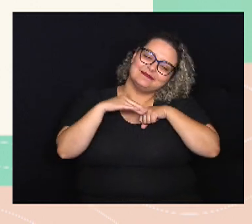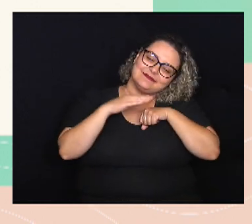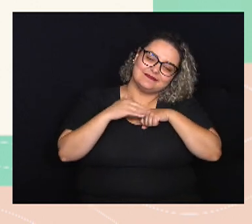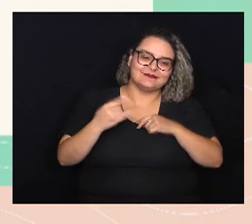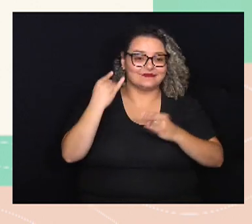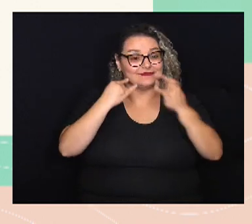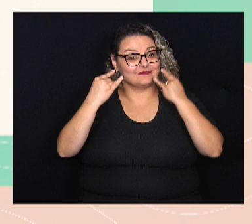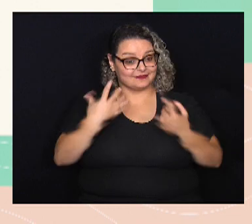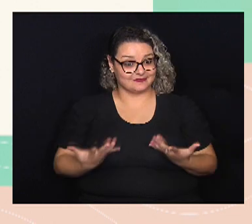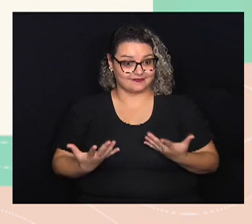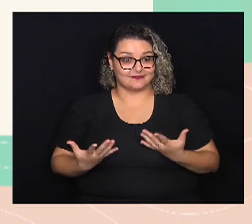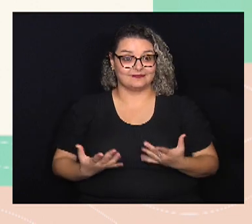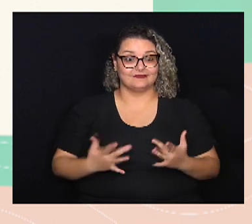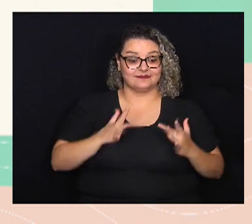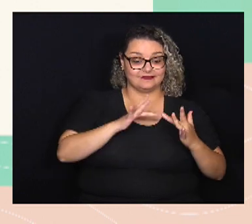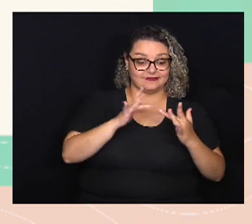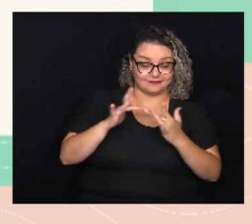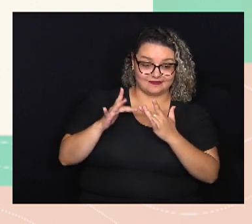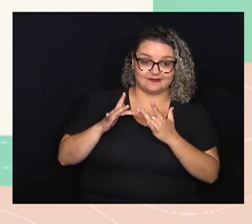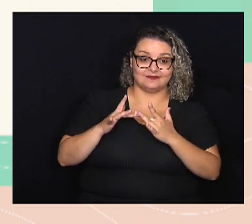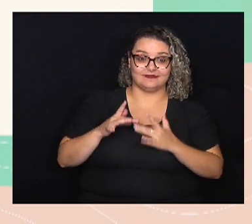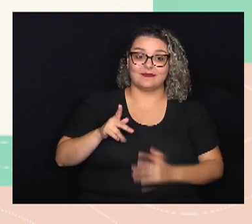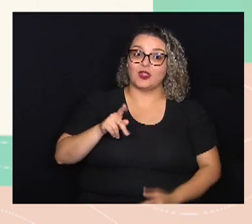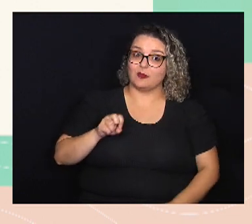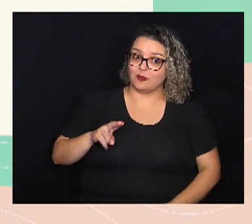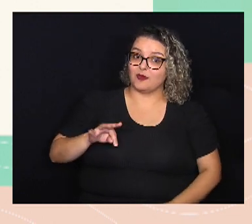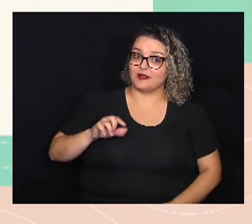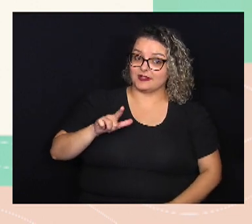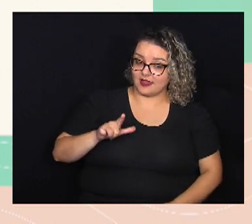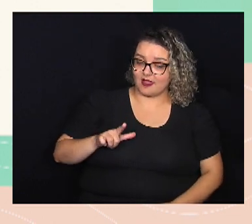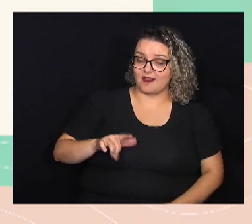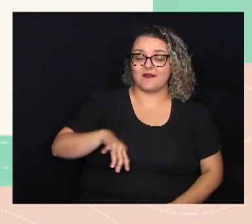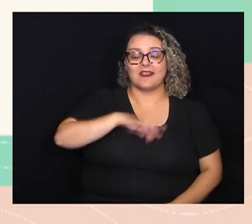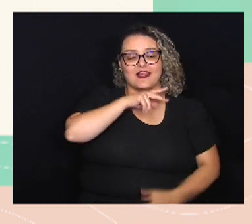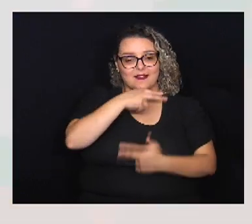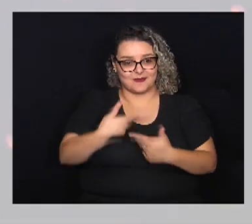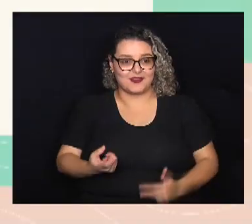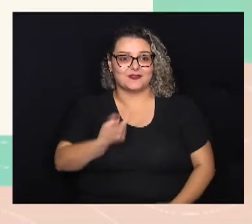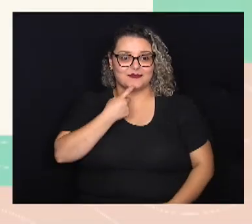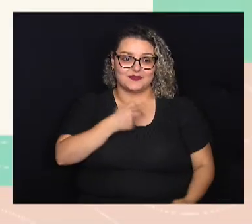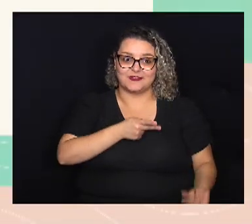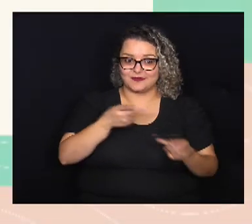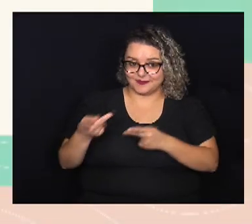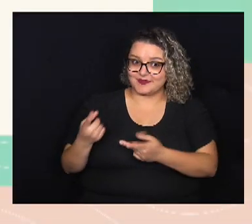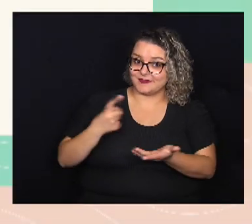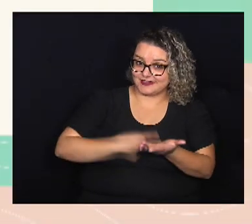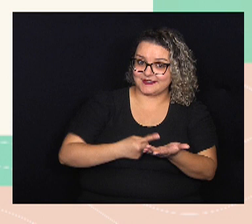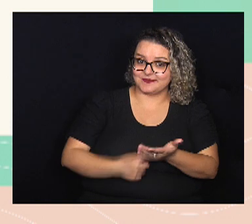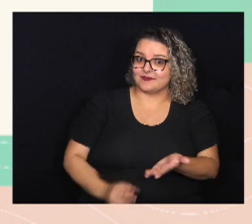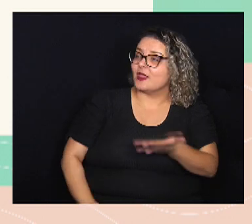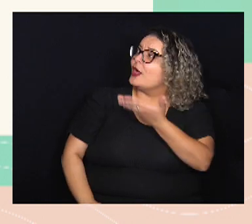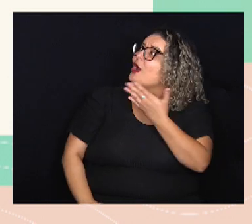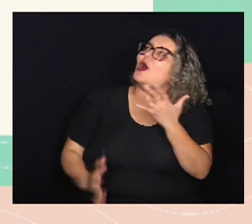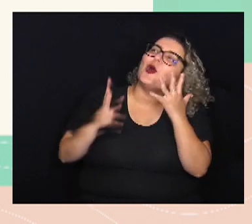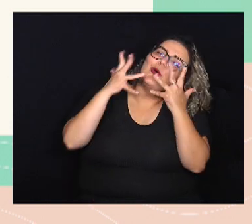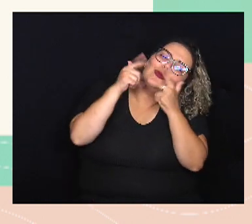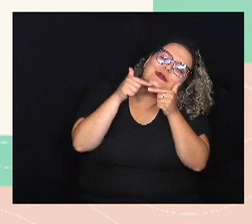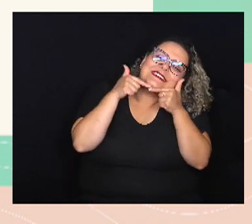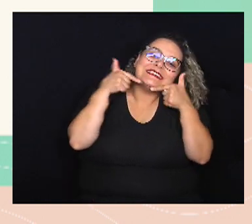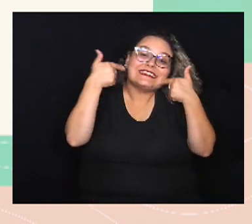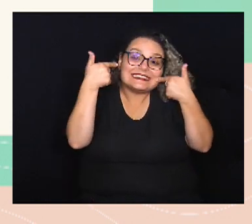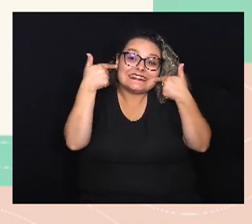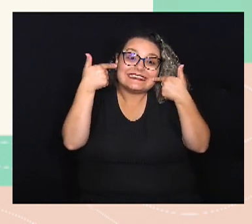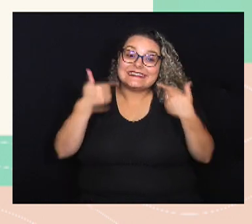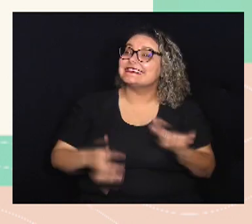interessados devem se conectar ao portal animal de Campinas e agendar uma visita Essa lindeza sorridente é a